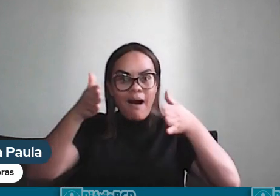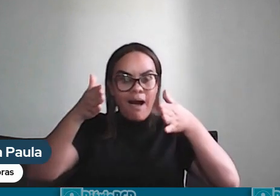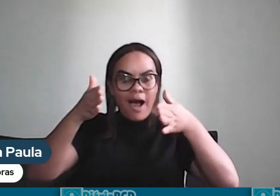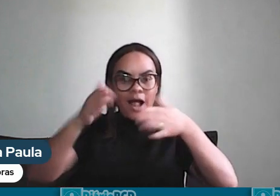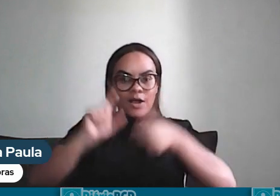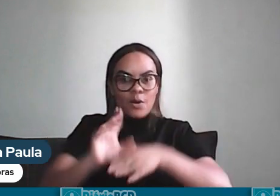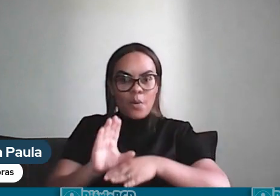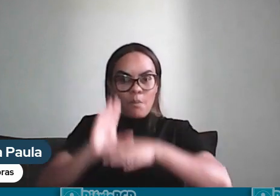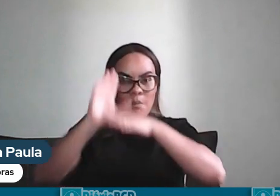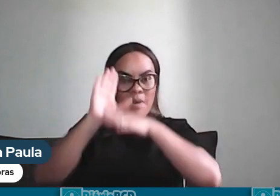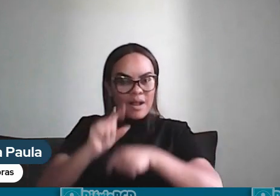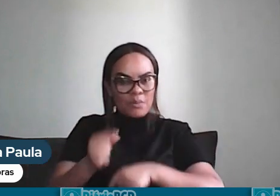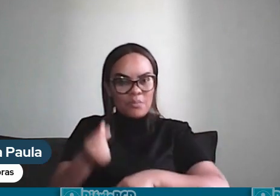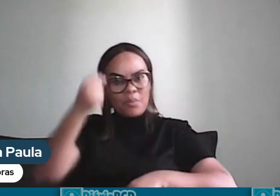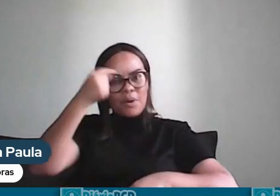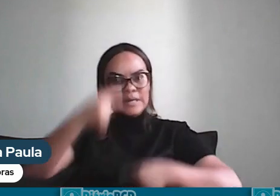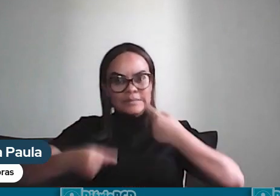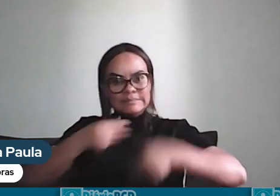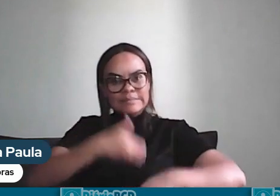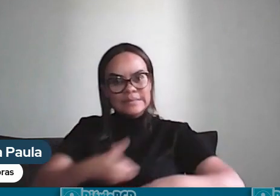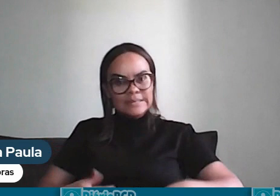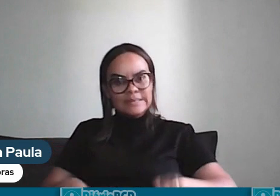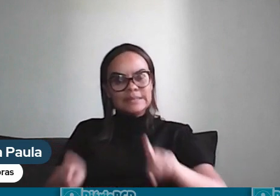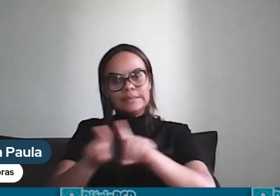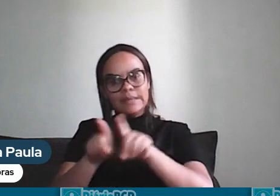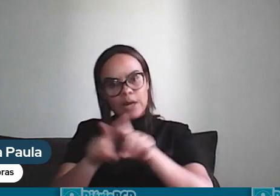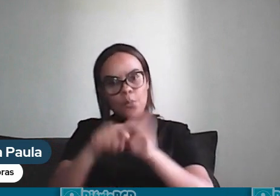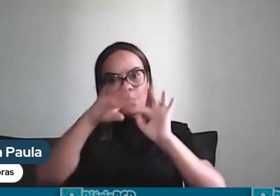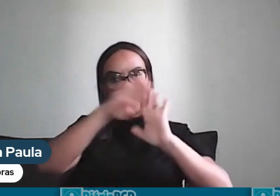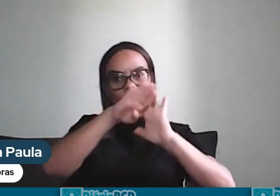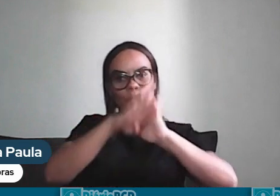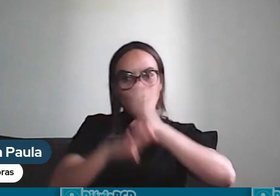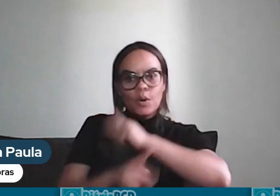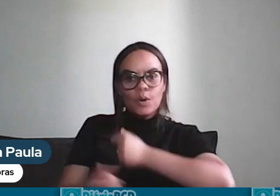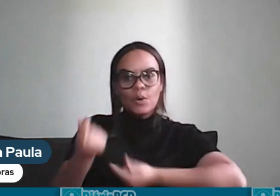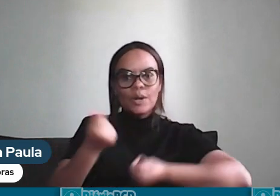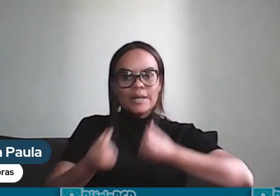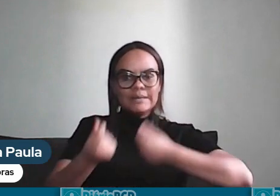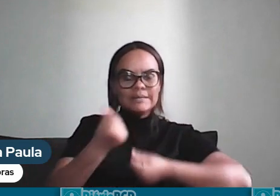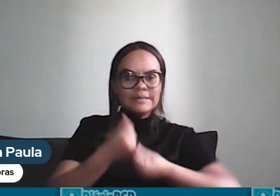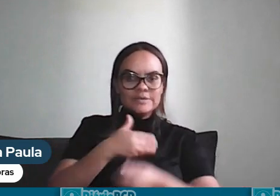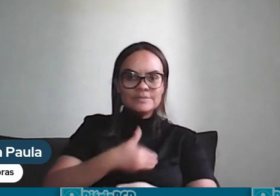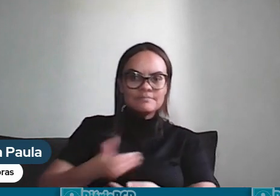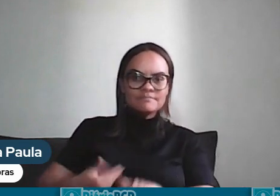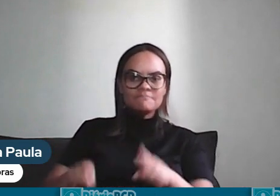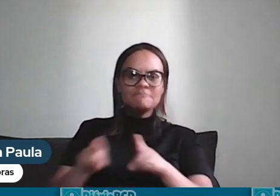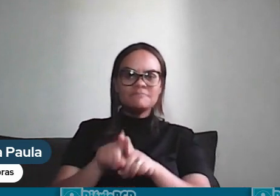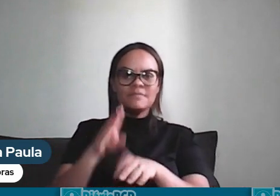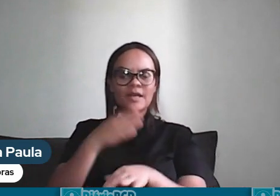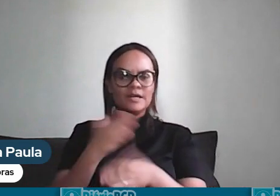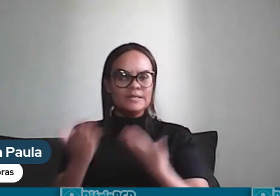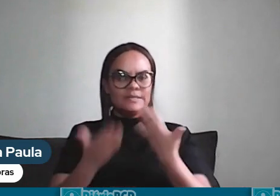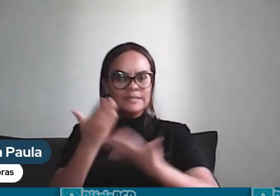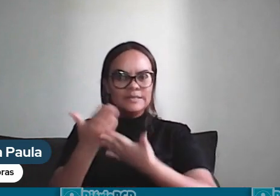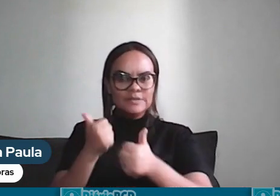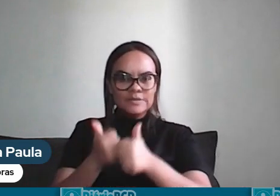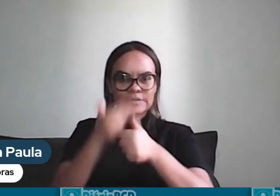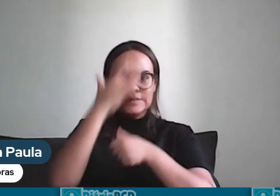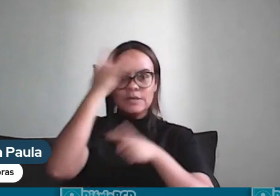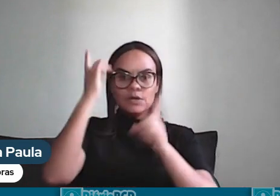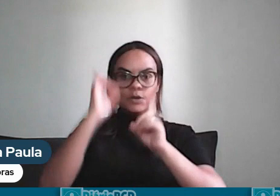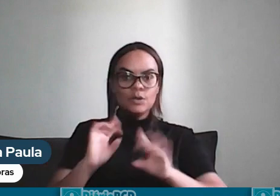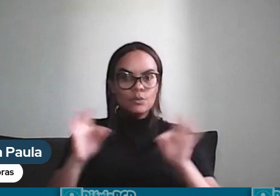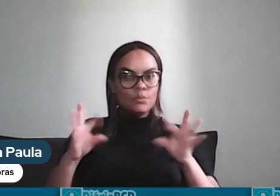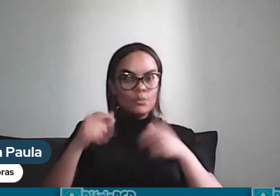de políticas públicas e também se programar aí o orçamento público para atender o segmento da pessoa com deficiência em